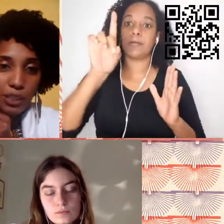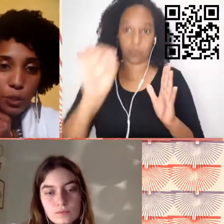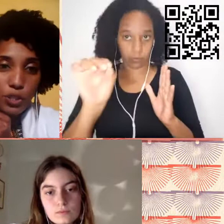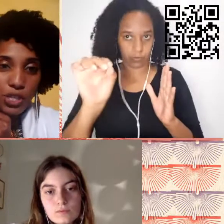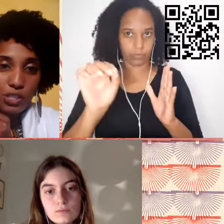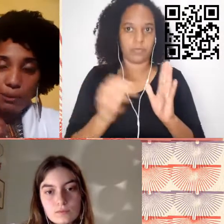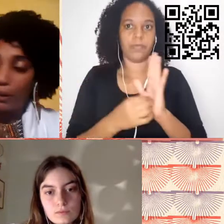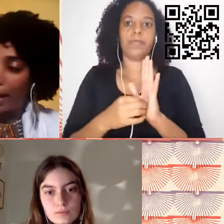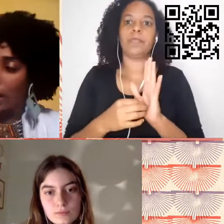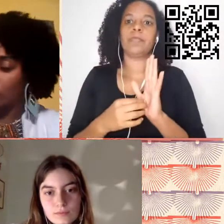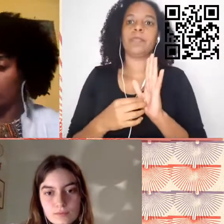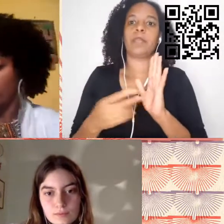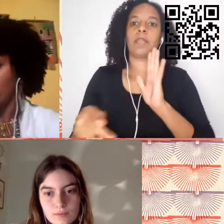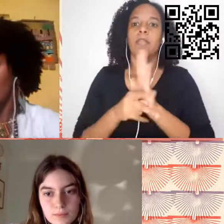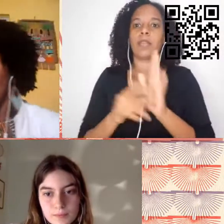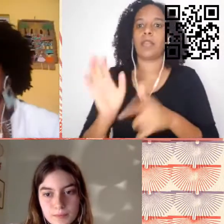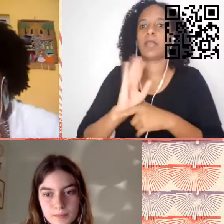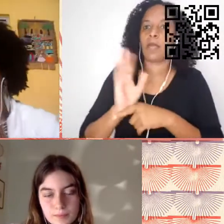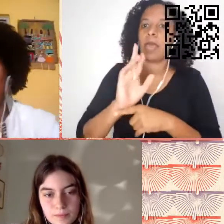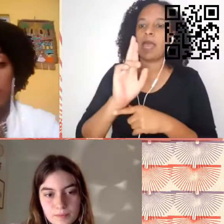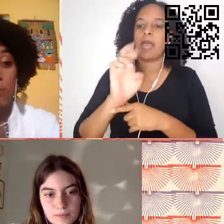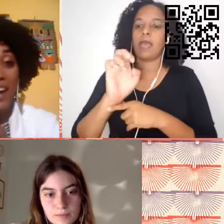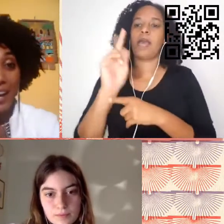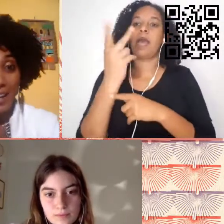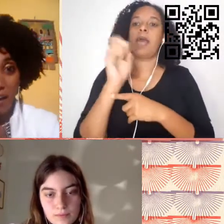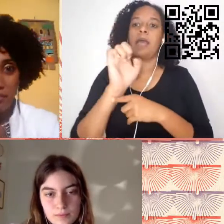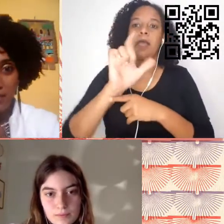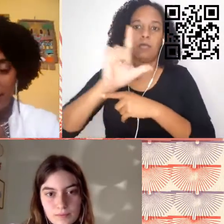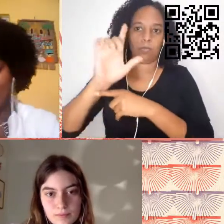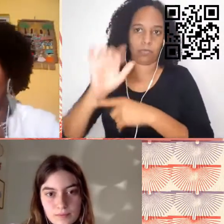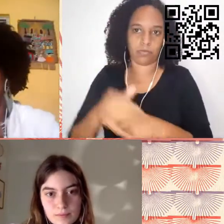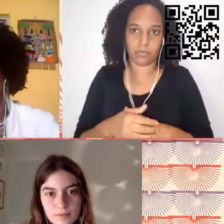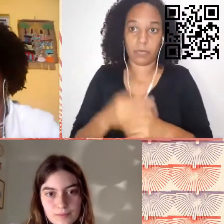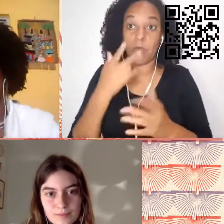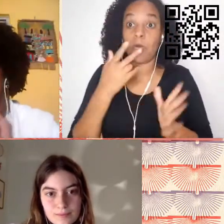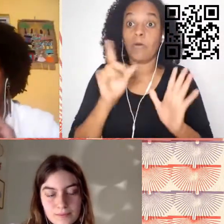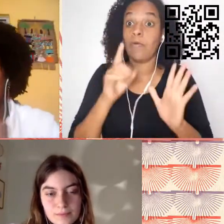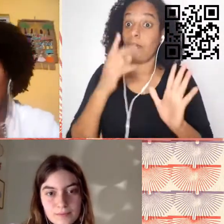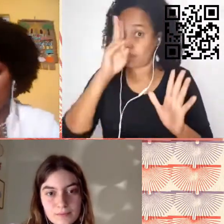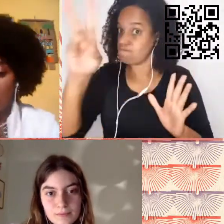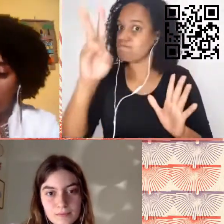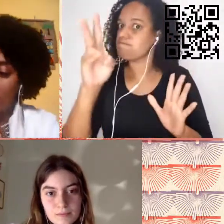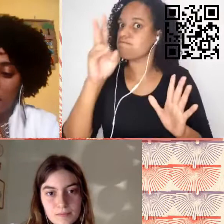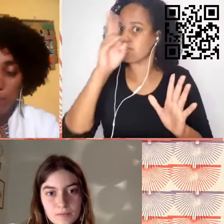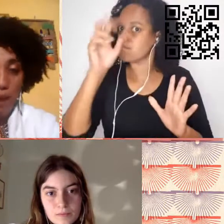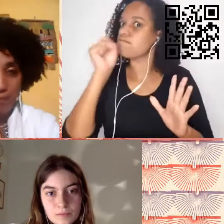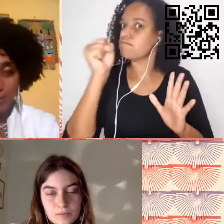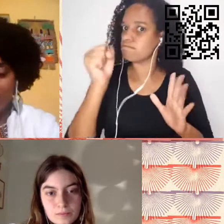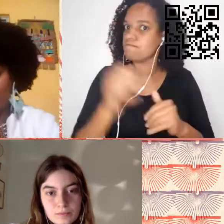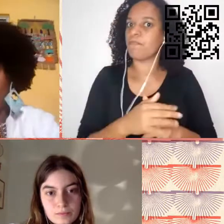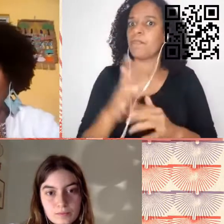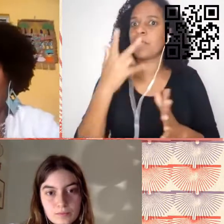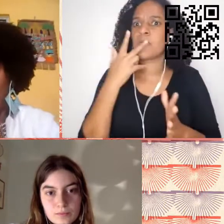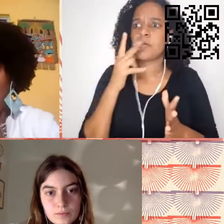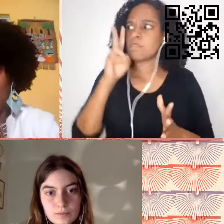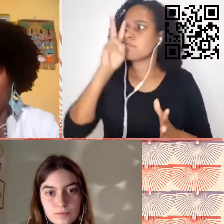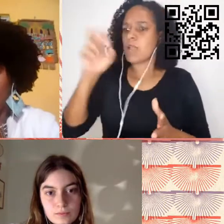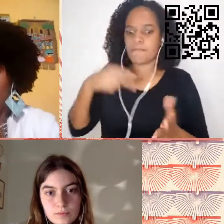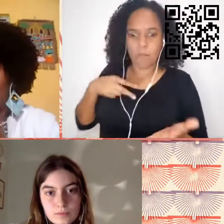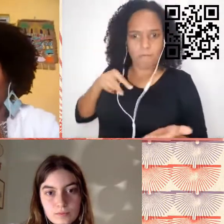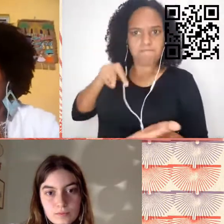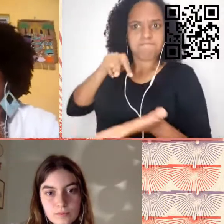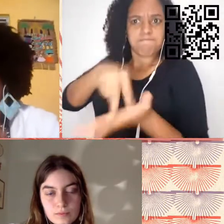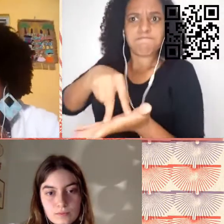faz parte de uma trilogia chamada Hello. E o poema chama É Grave. É grave o que me mantém em pé. É